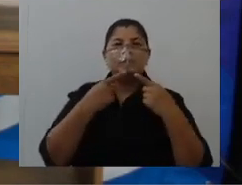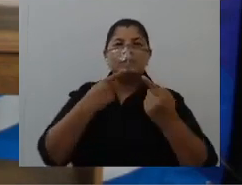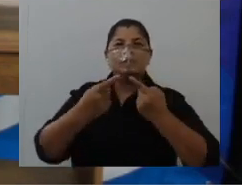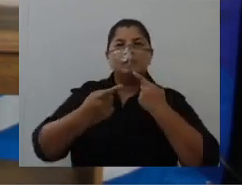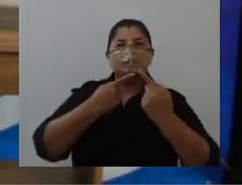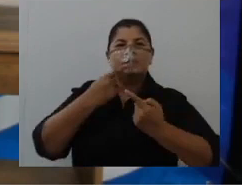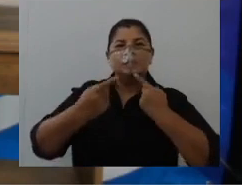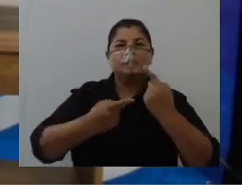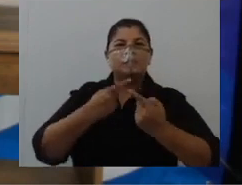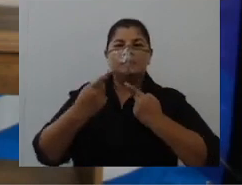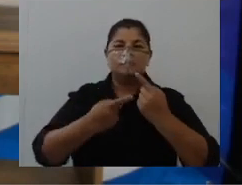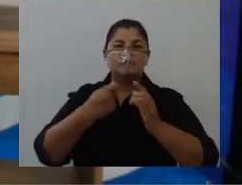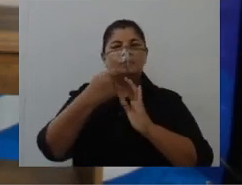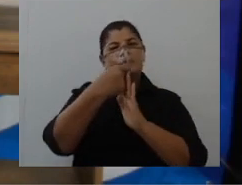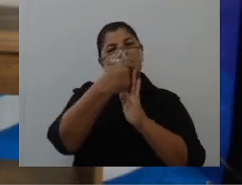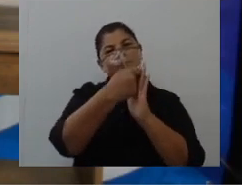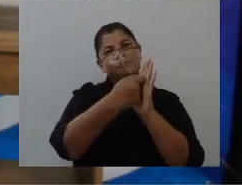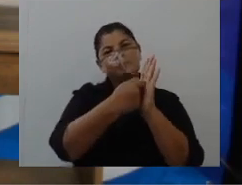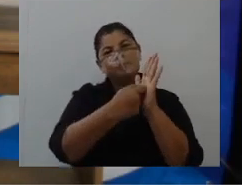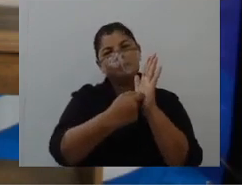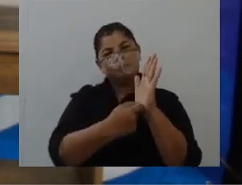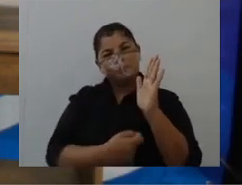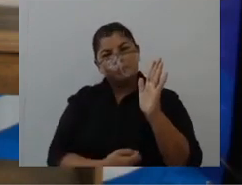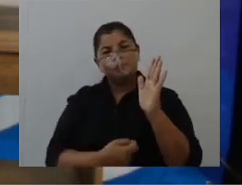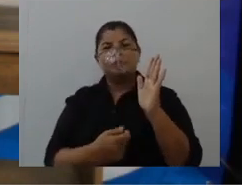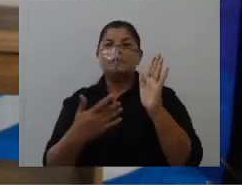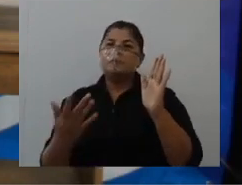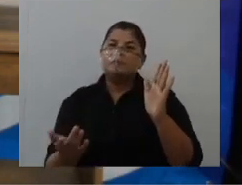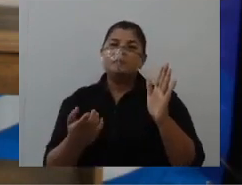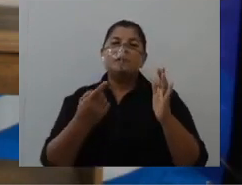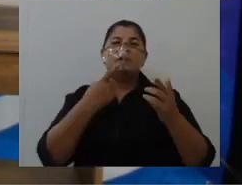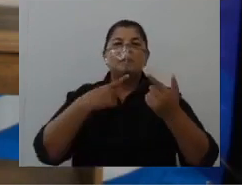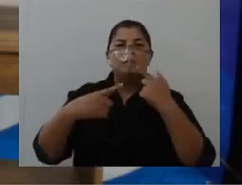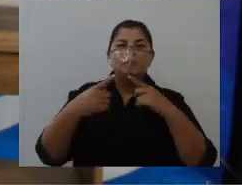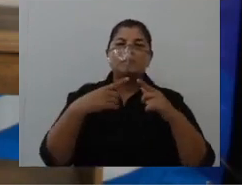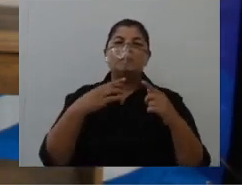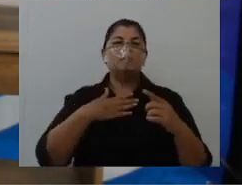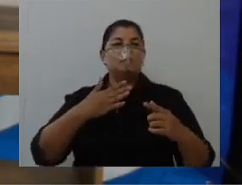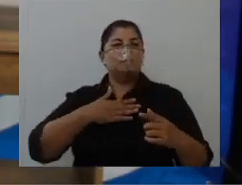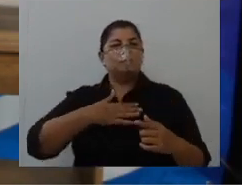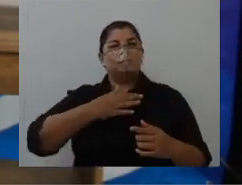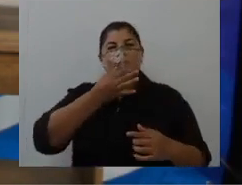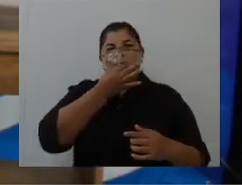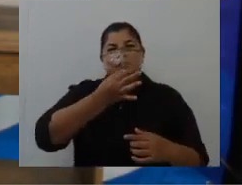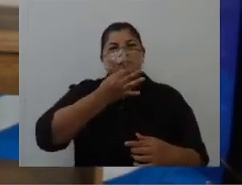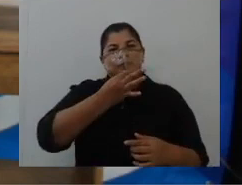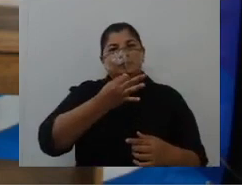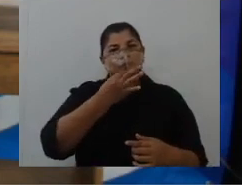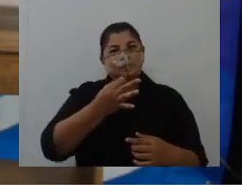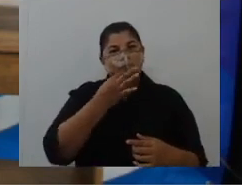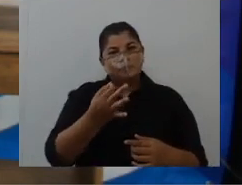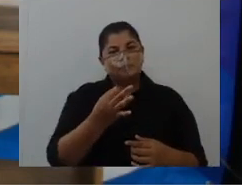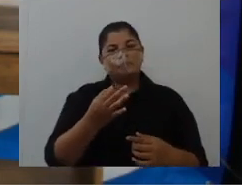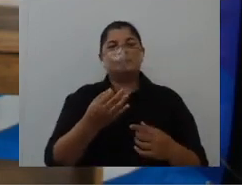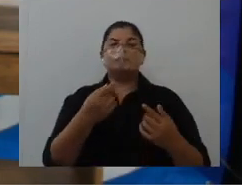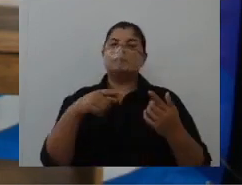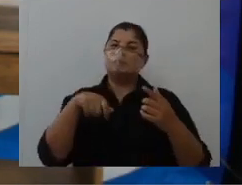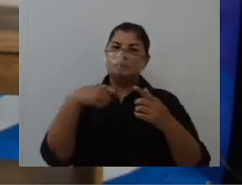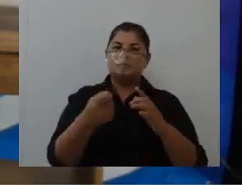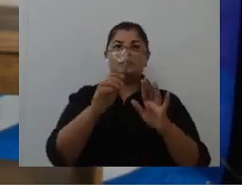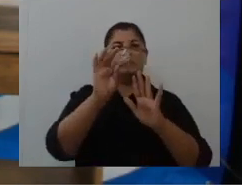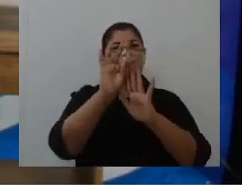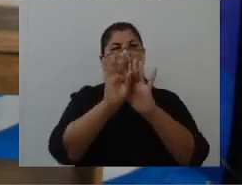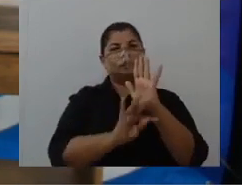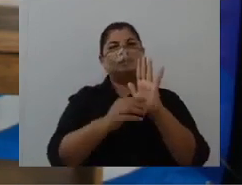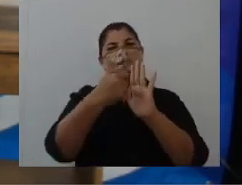é discorrer sobre algo. E argumentar é defender um ponto de vista. Então a dissertação argumentativa é um